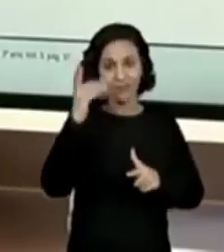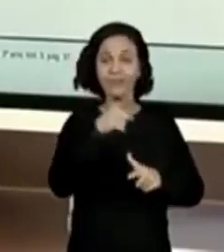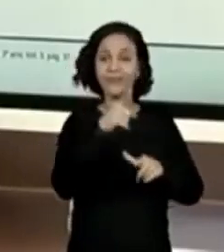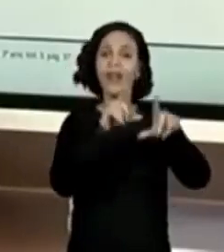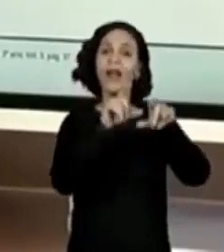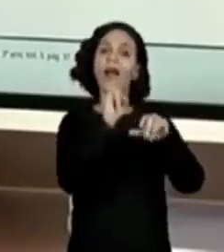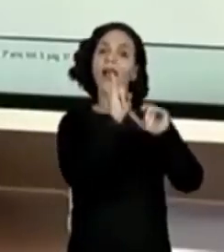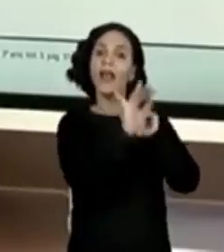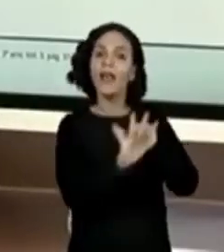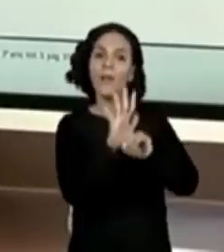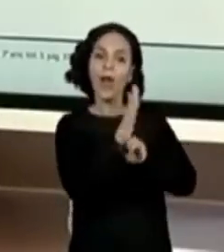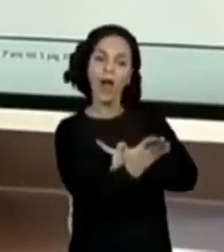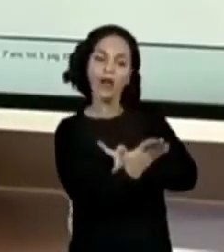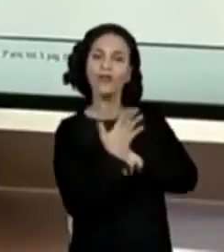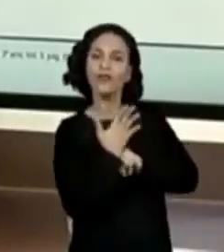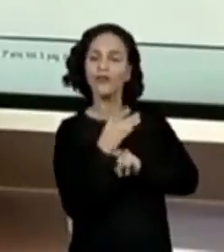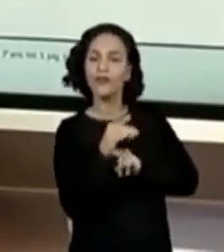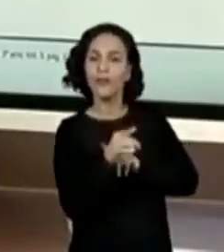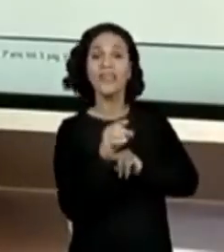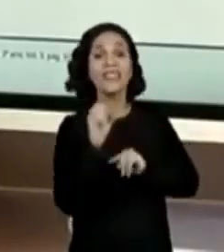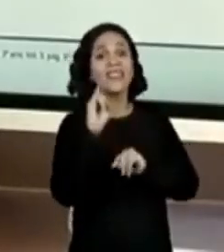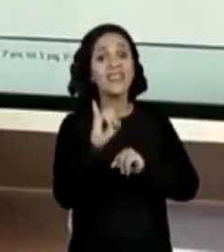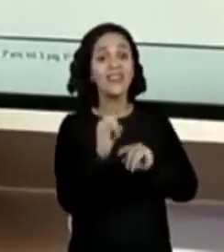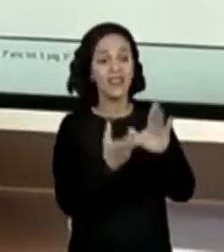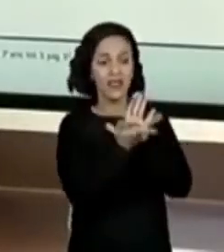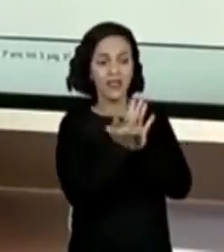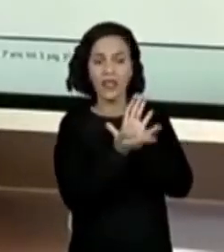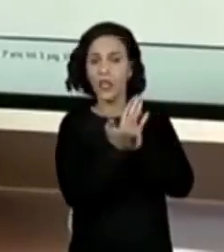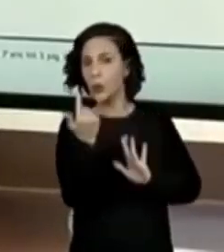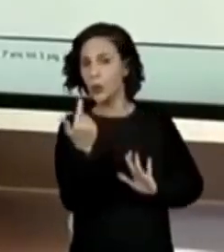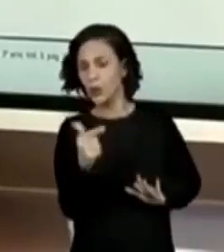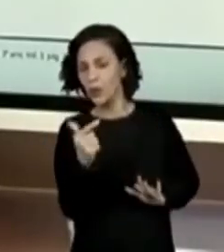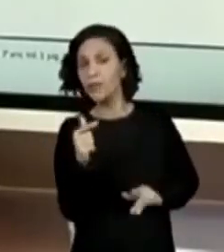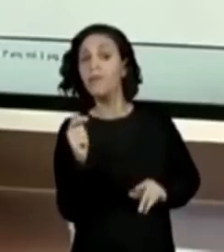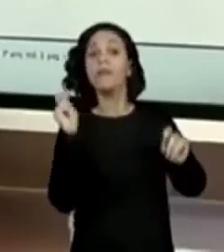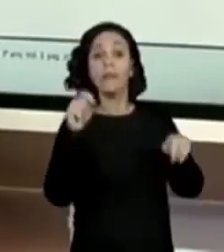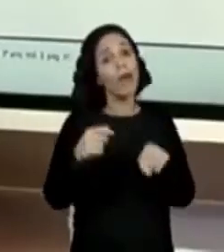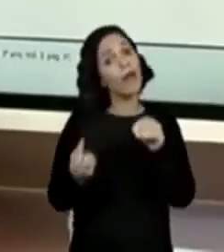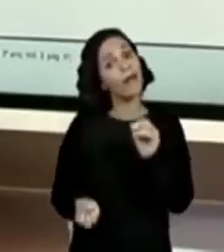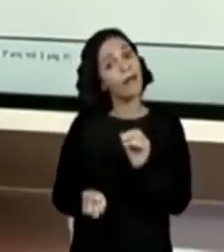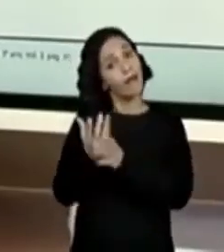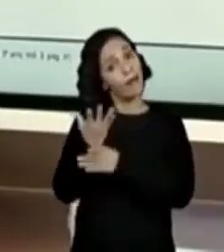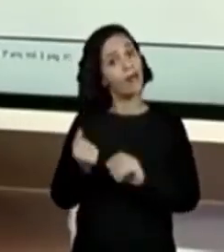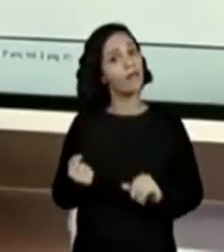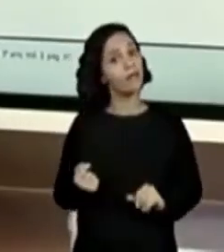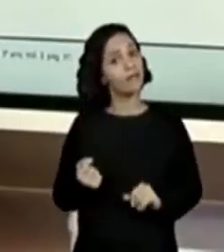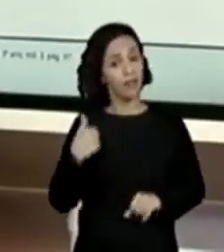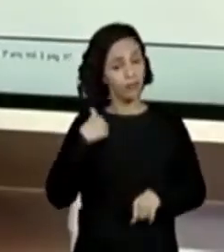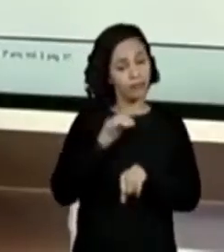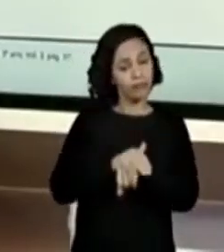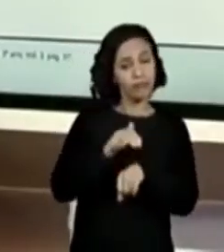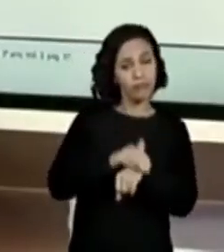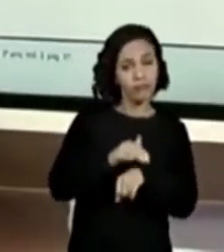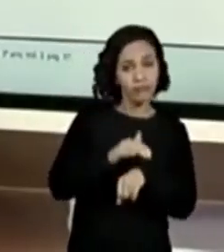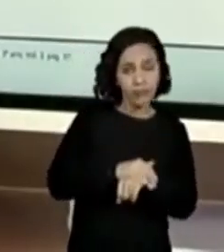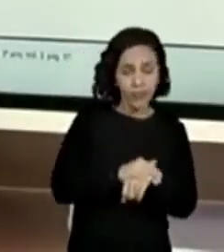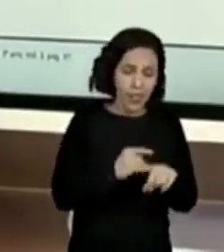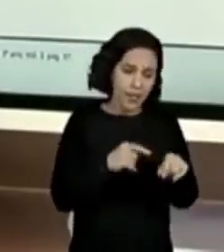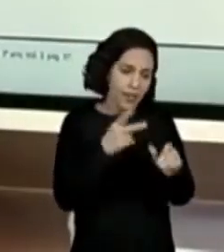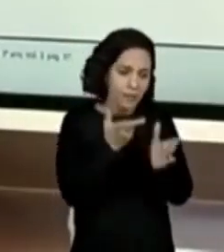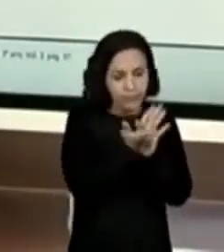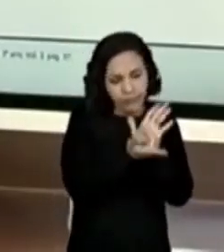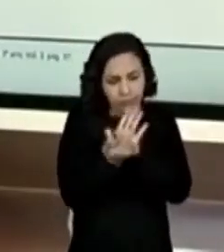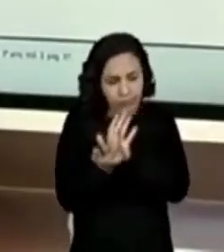resolver. E às vezes, se não tem imagem, a gente pode produzir uma imagem para ajudar a resolver o nosso